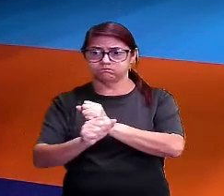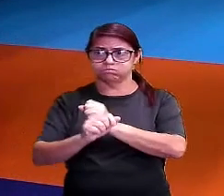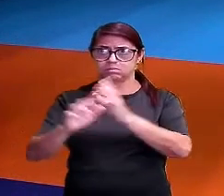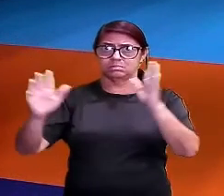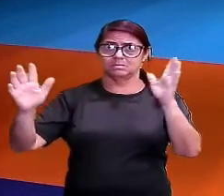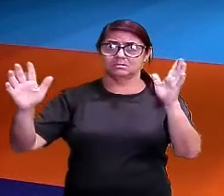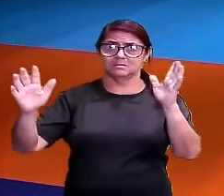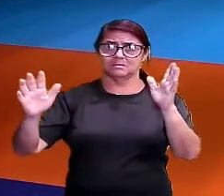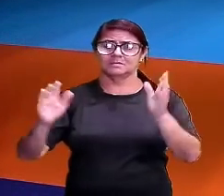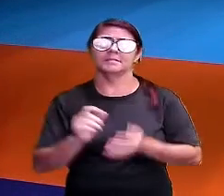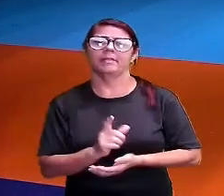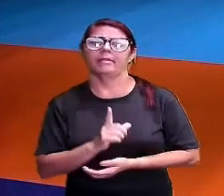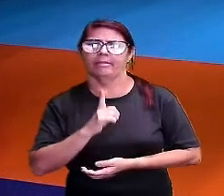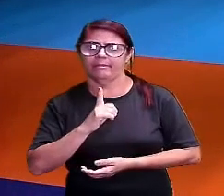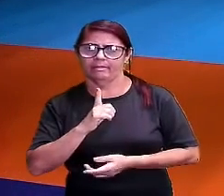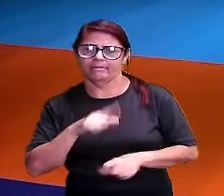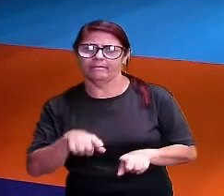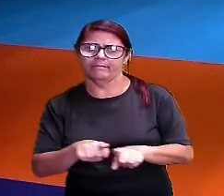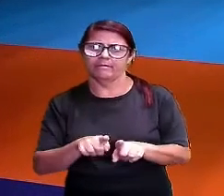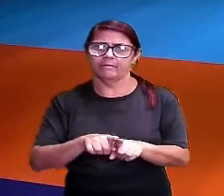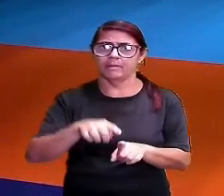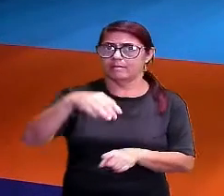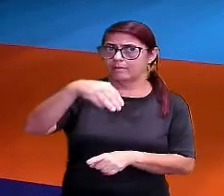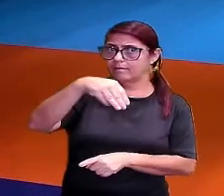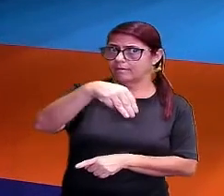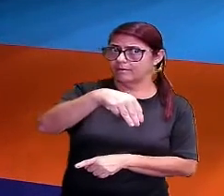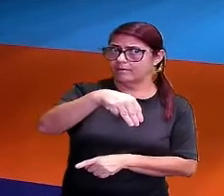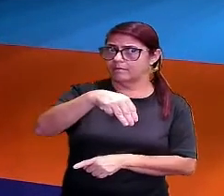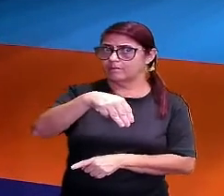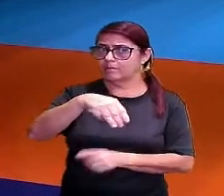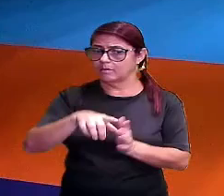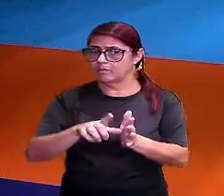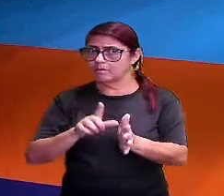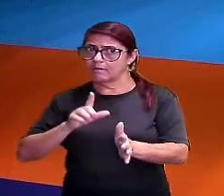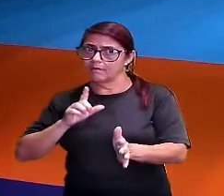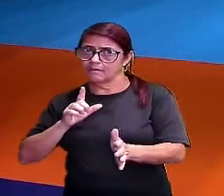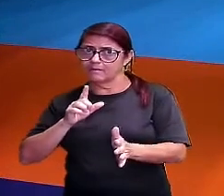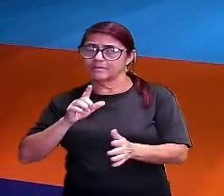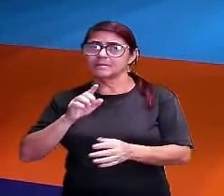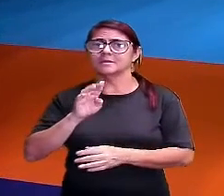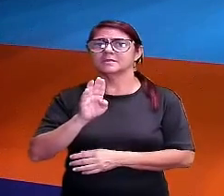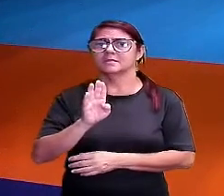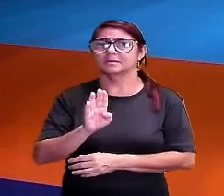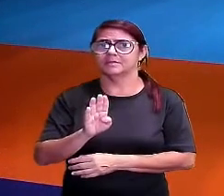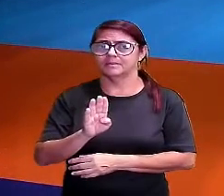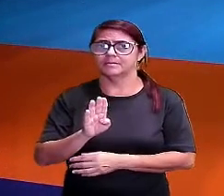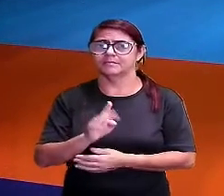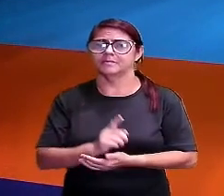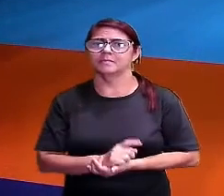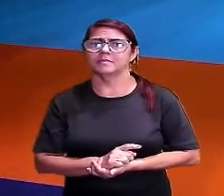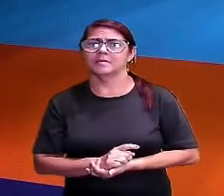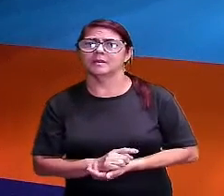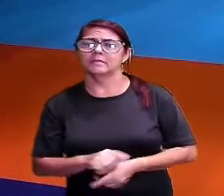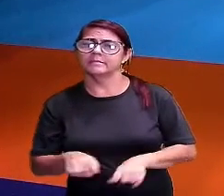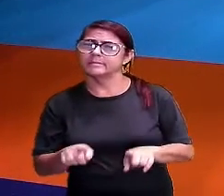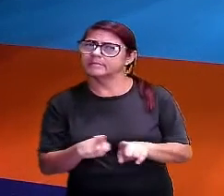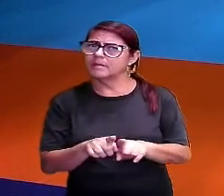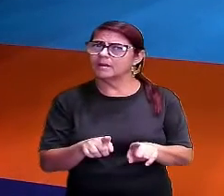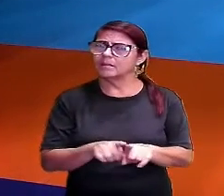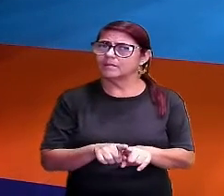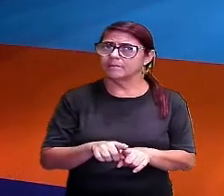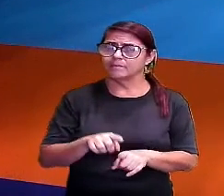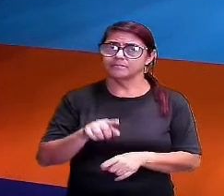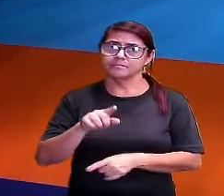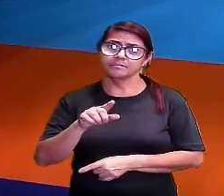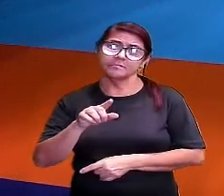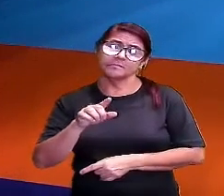Então, a letrinha B aqui, eu preciso colocar um M. Nesse caso também, ó,